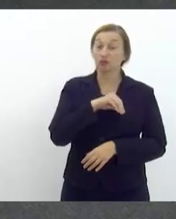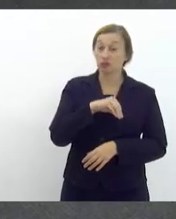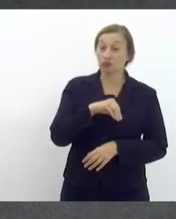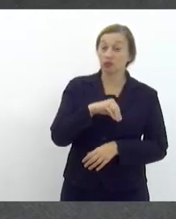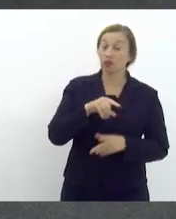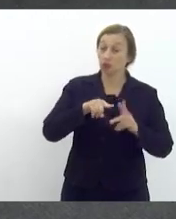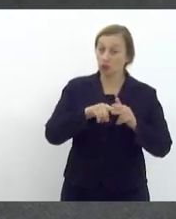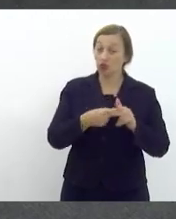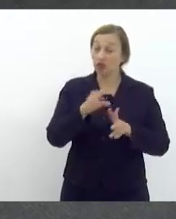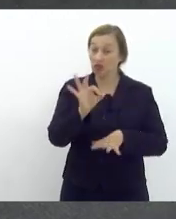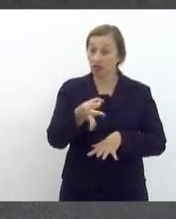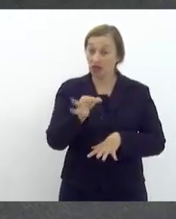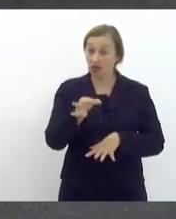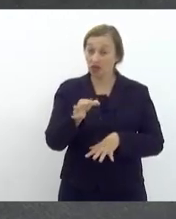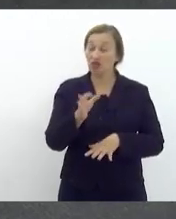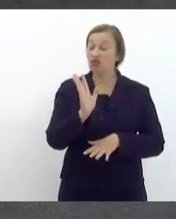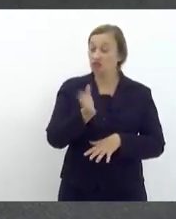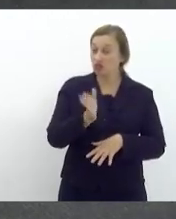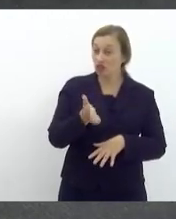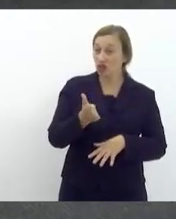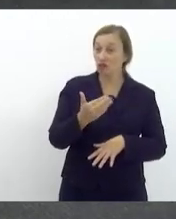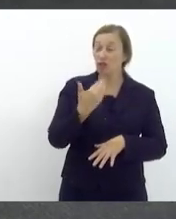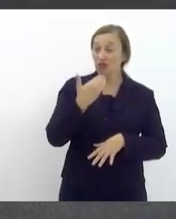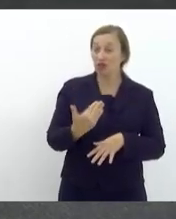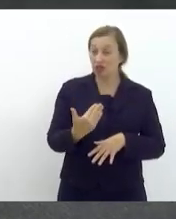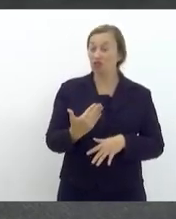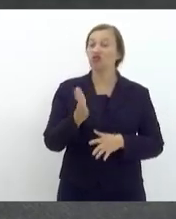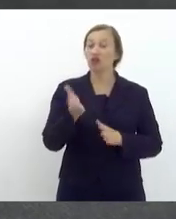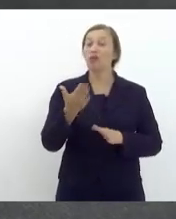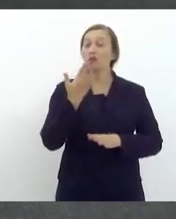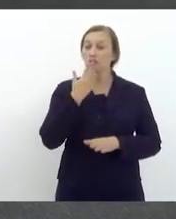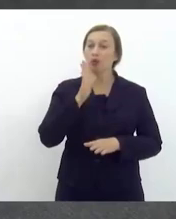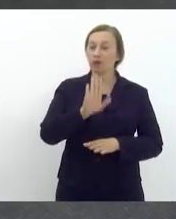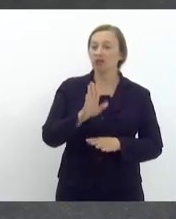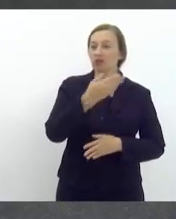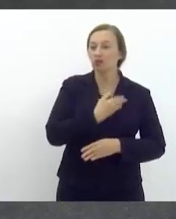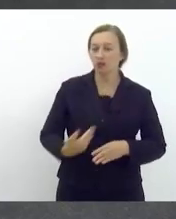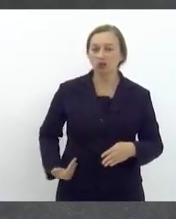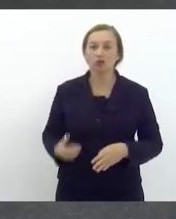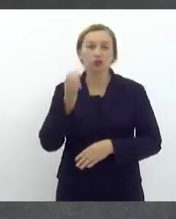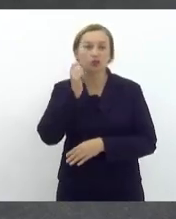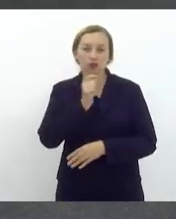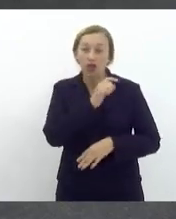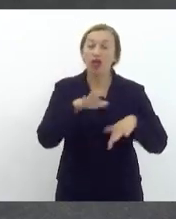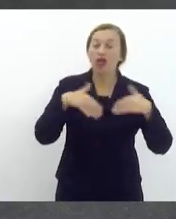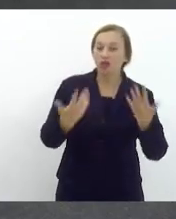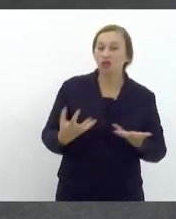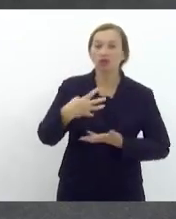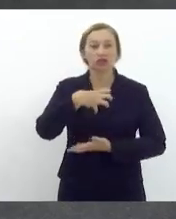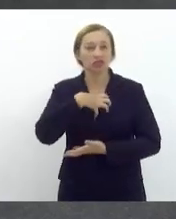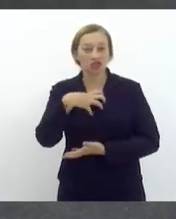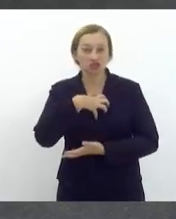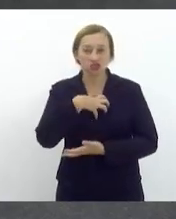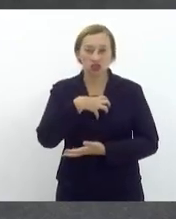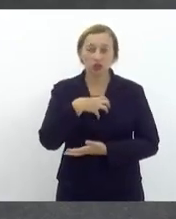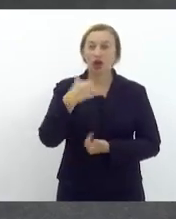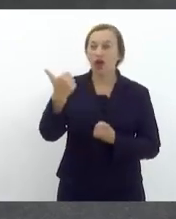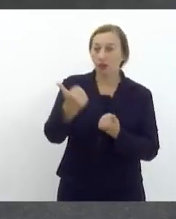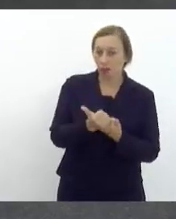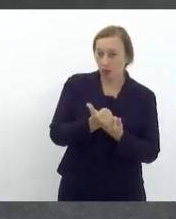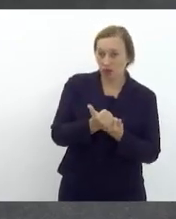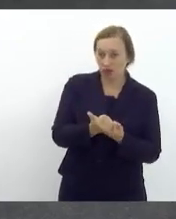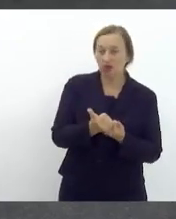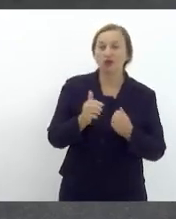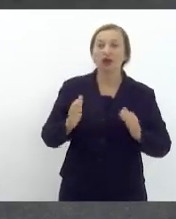que nacionalmente já foi executado e que foi promessa do governador Cláudio Castro Então nesse sentido apoiar